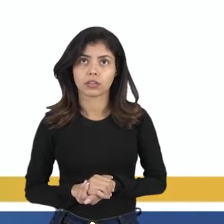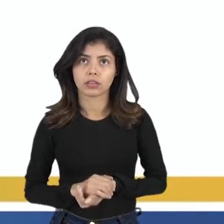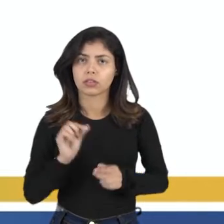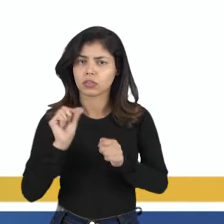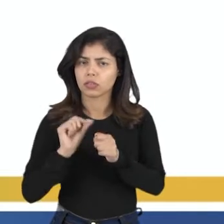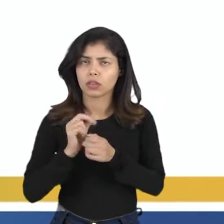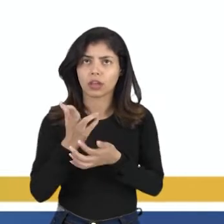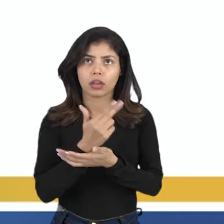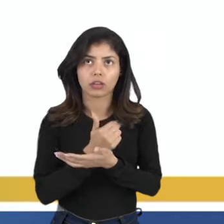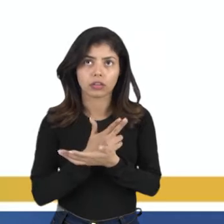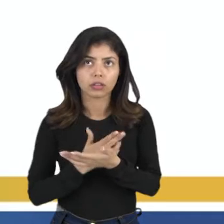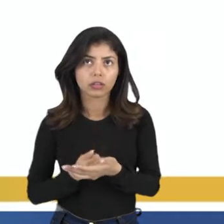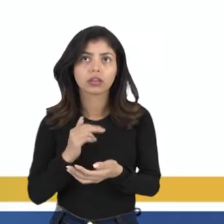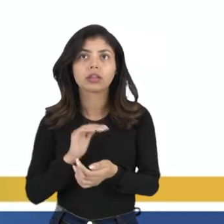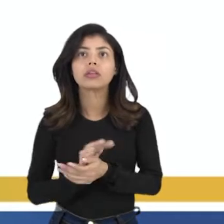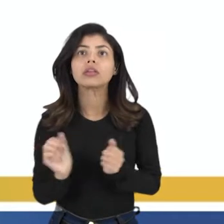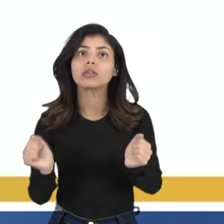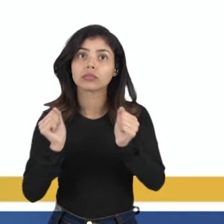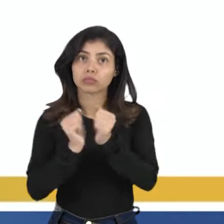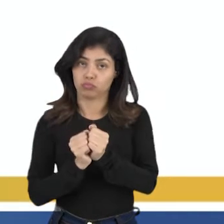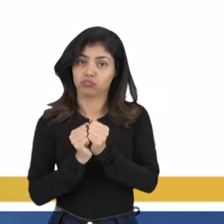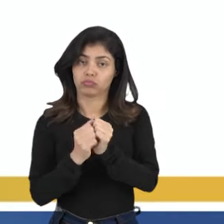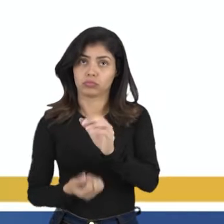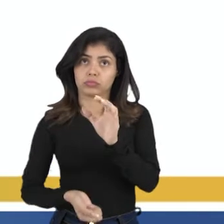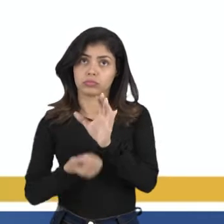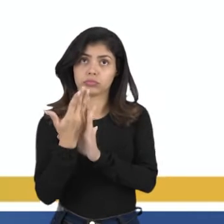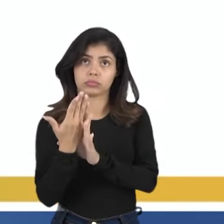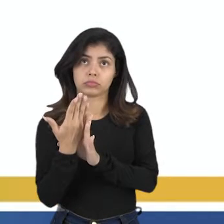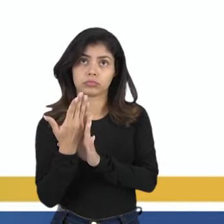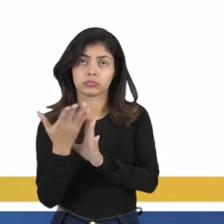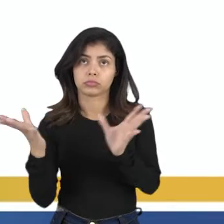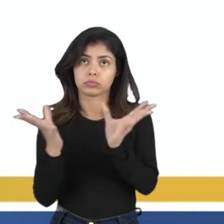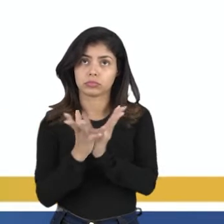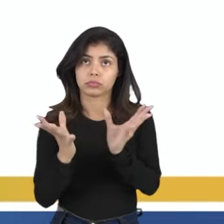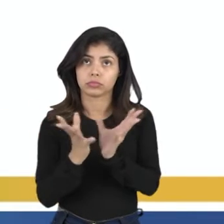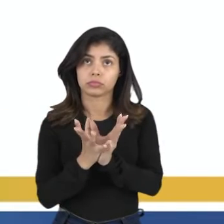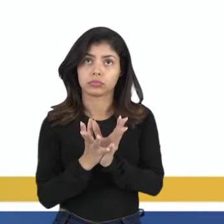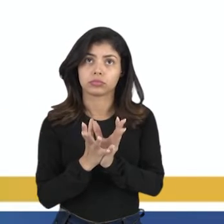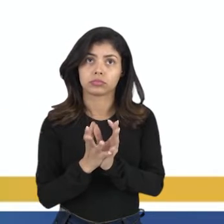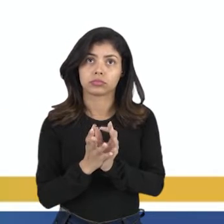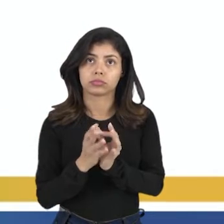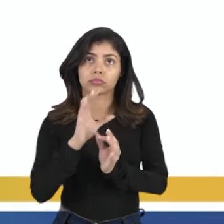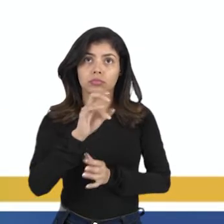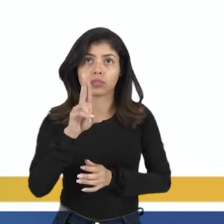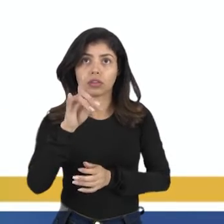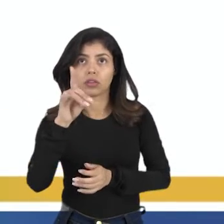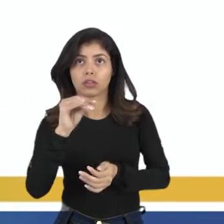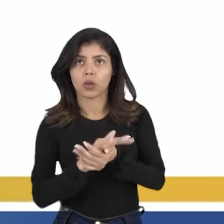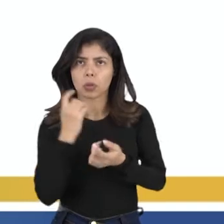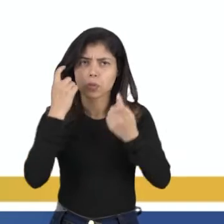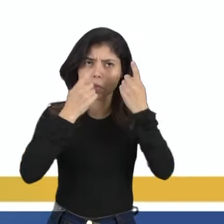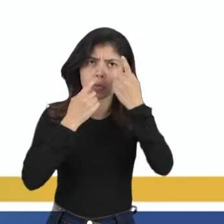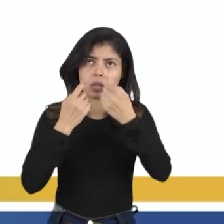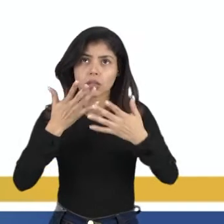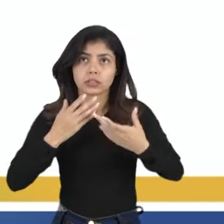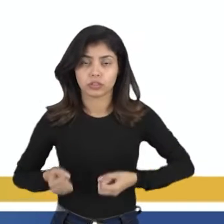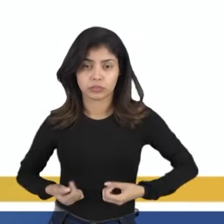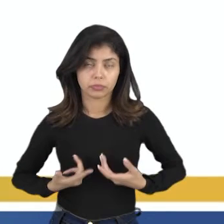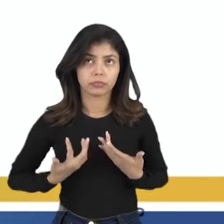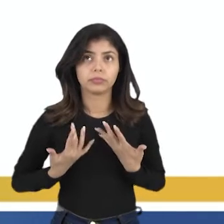Schmidt-Rottluff foram os artistas que se uniram para criar esse coletivo calcado na expressão